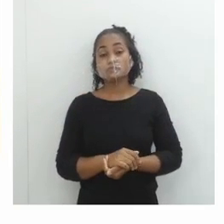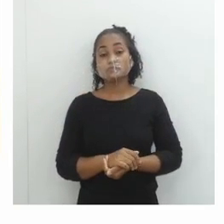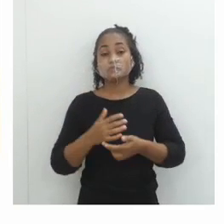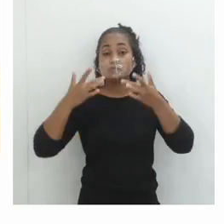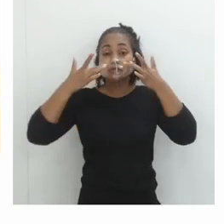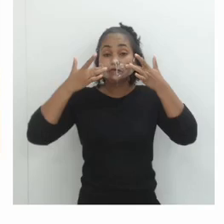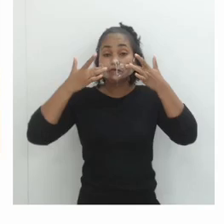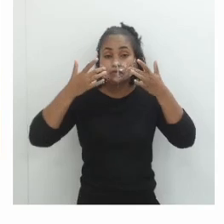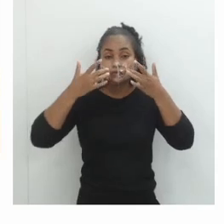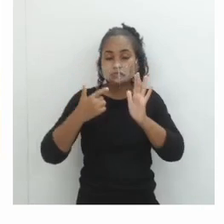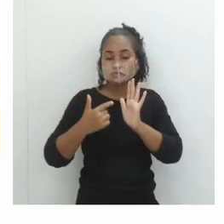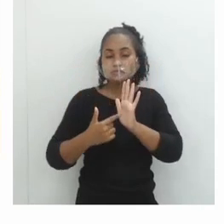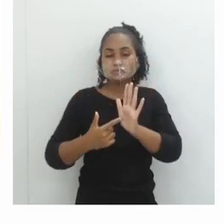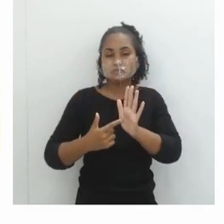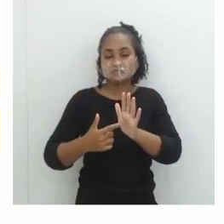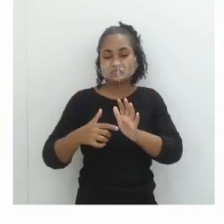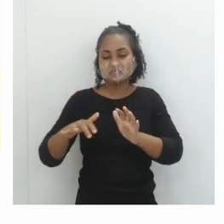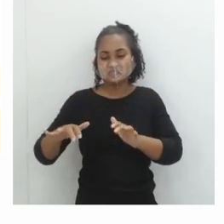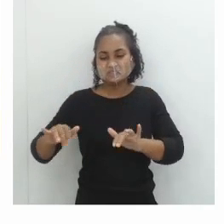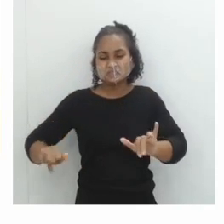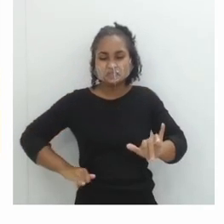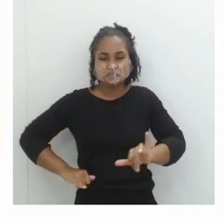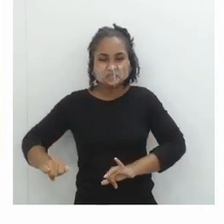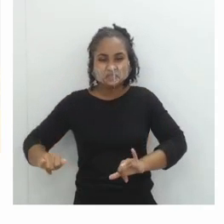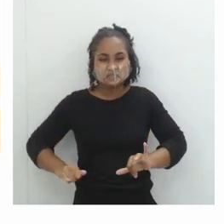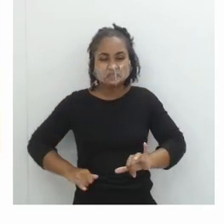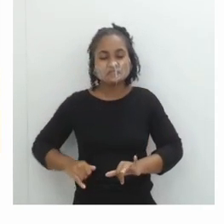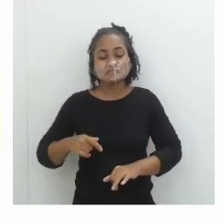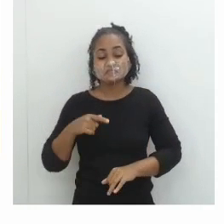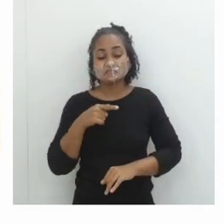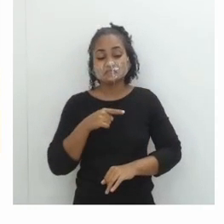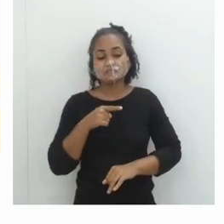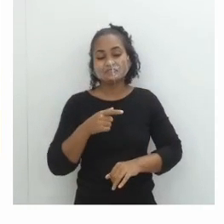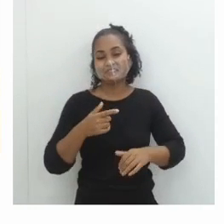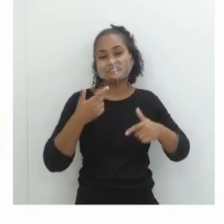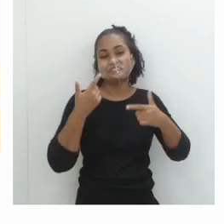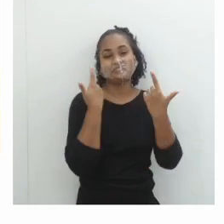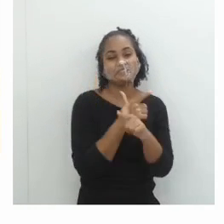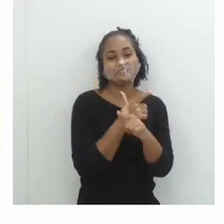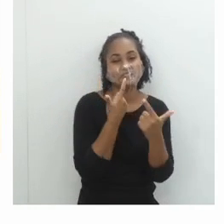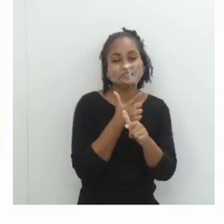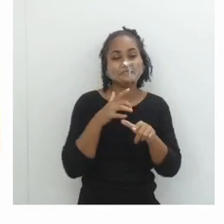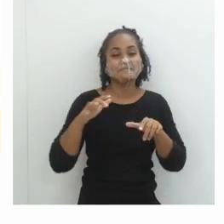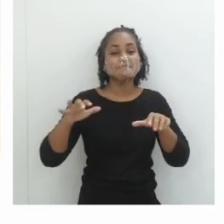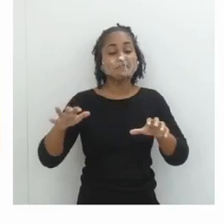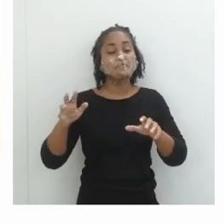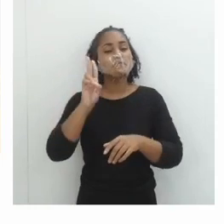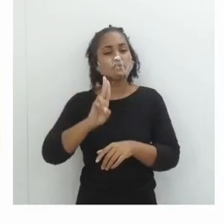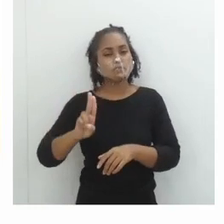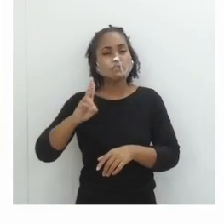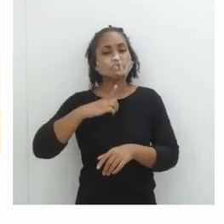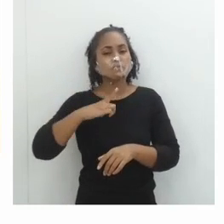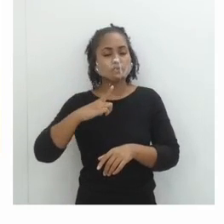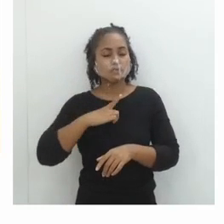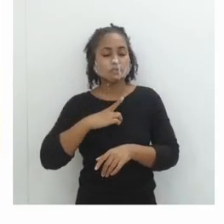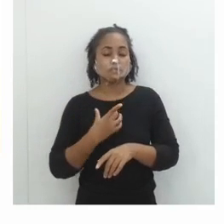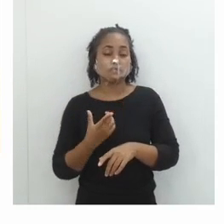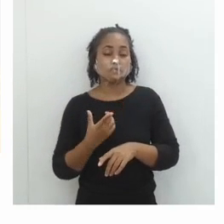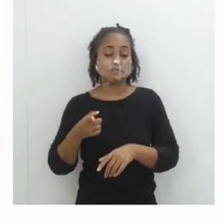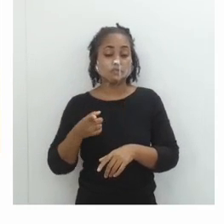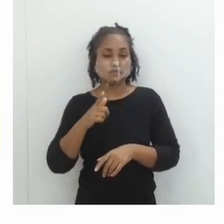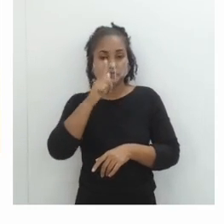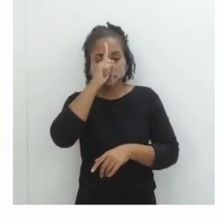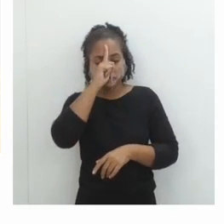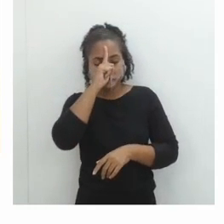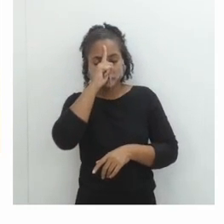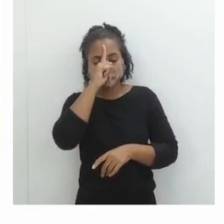que representa a tragédia, ou é o teatro que representa a comédia. Por isso, a gente utiliza dentro do teatro grego, que é esse